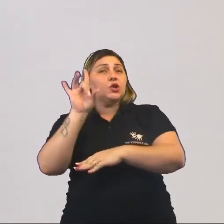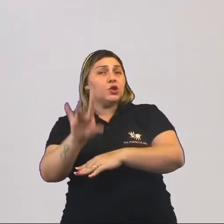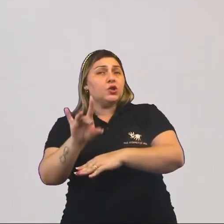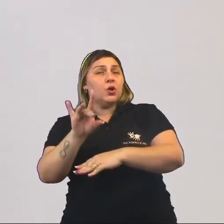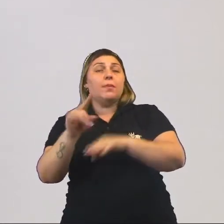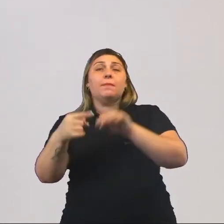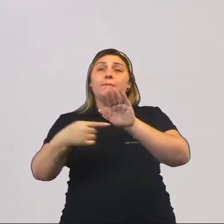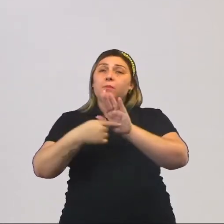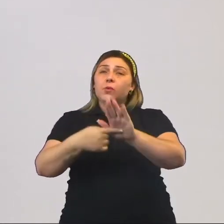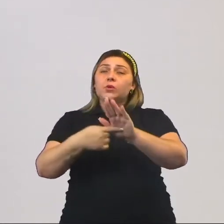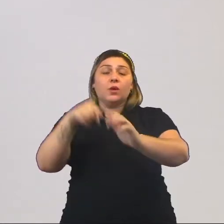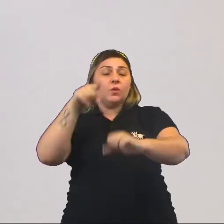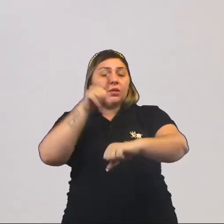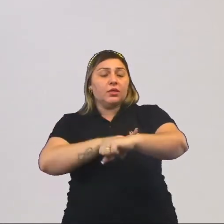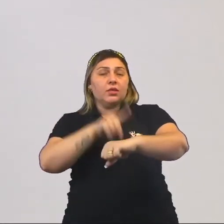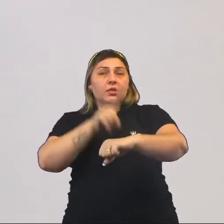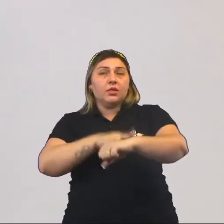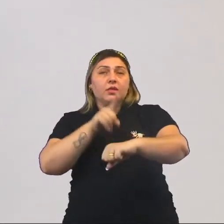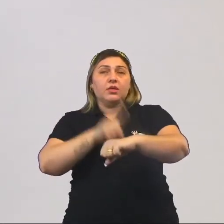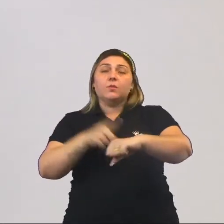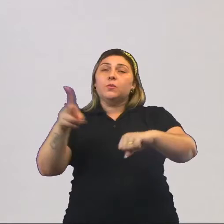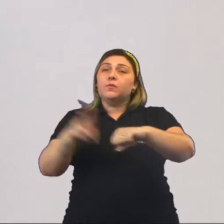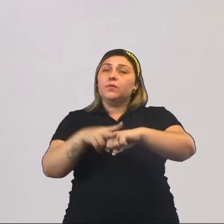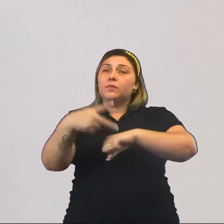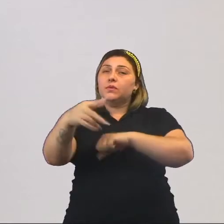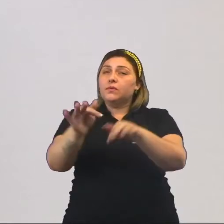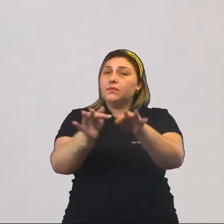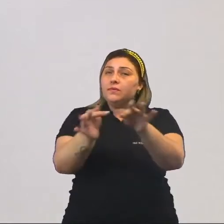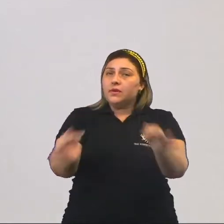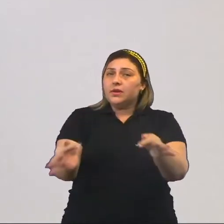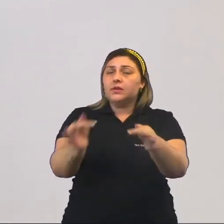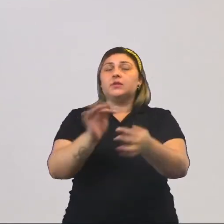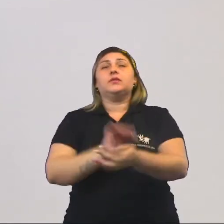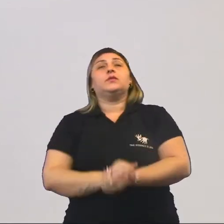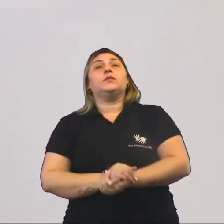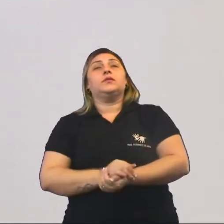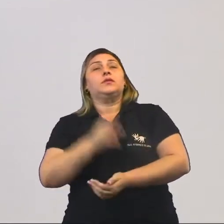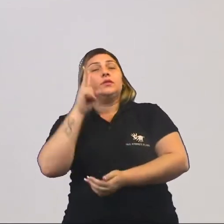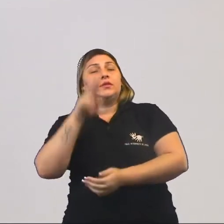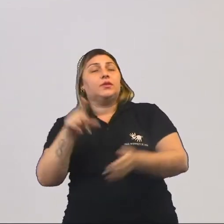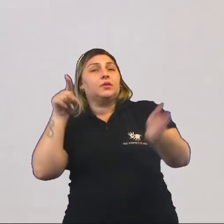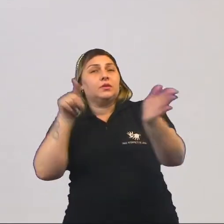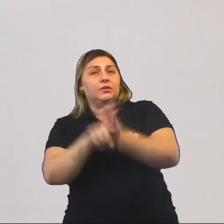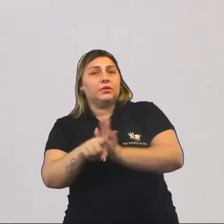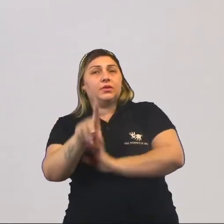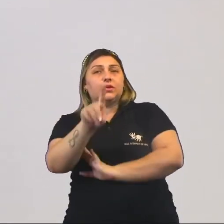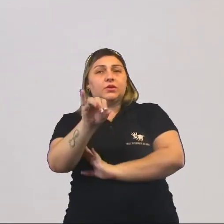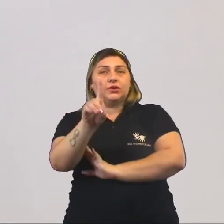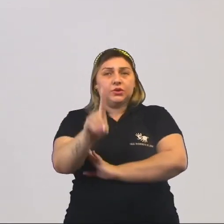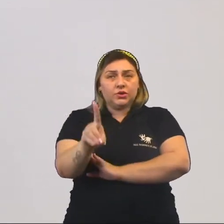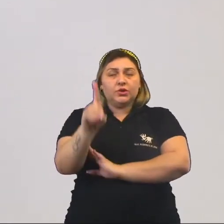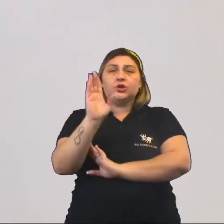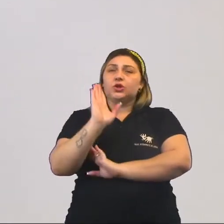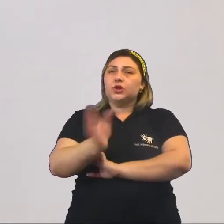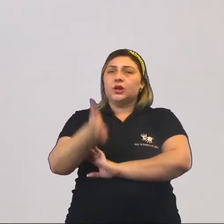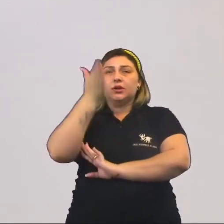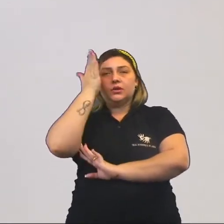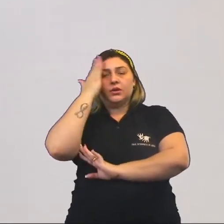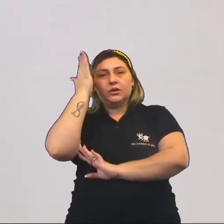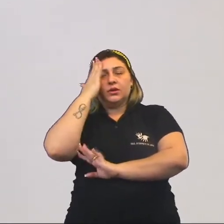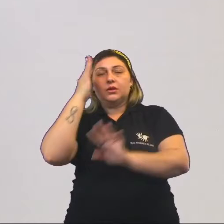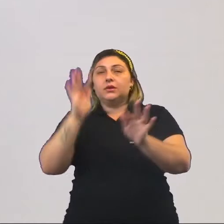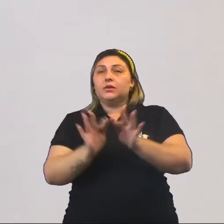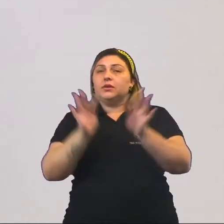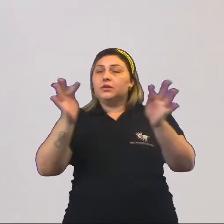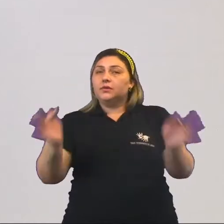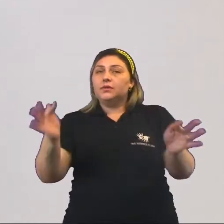para indicar o tempo do verbo da sua frase. Então, toda vez que vocês virem uma pergunta com did, você já sabe que essa